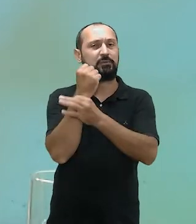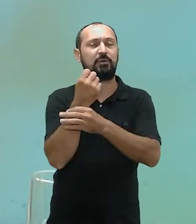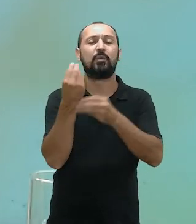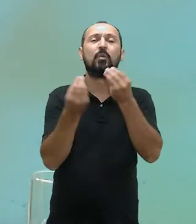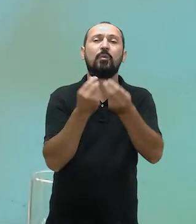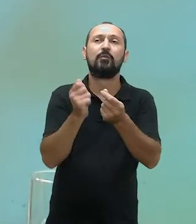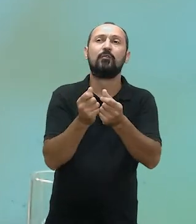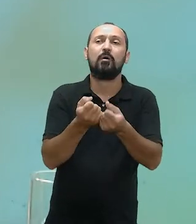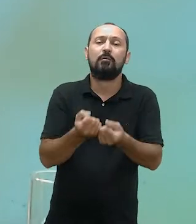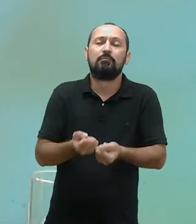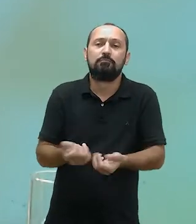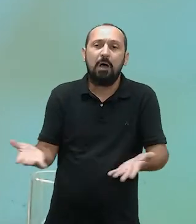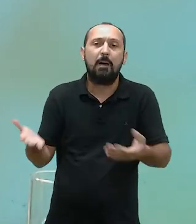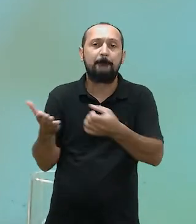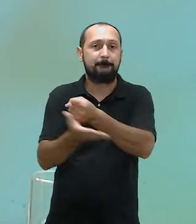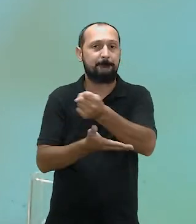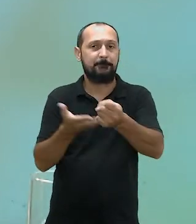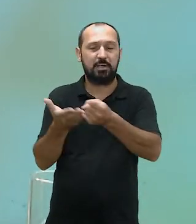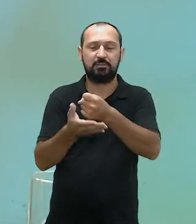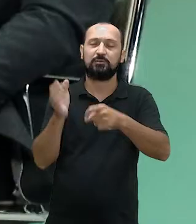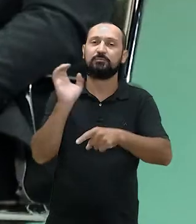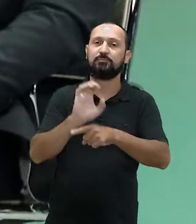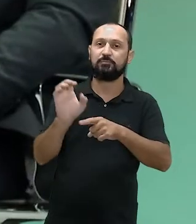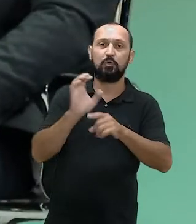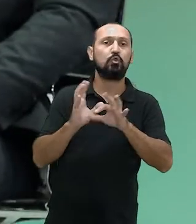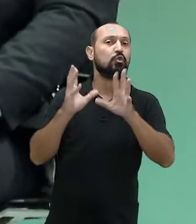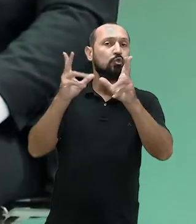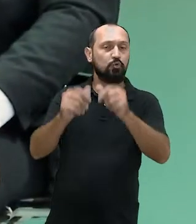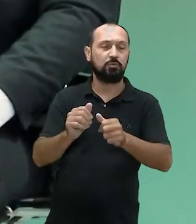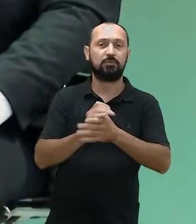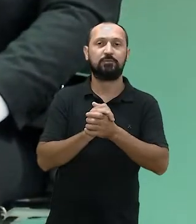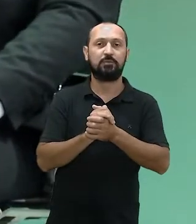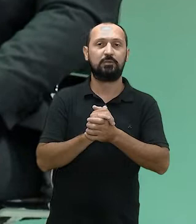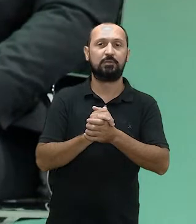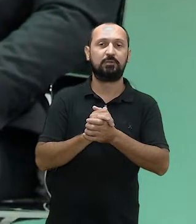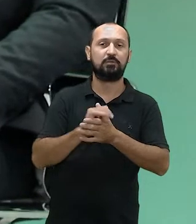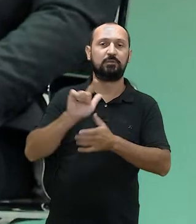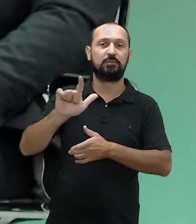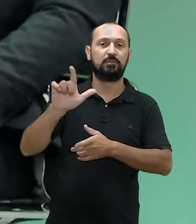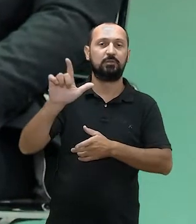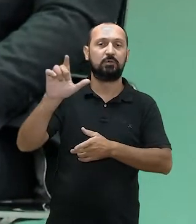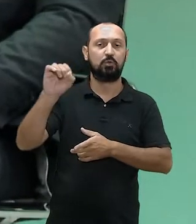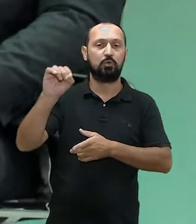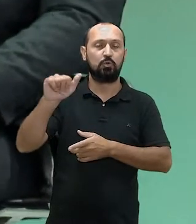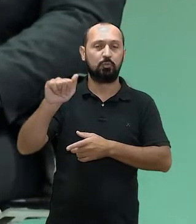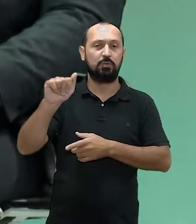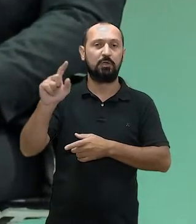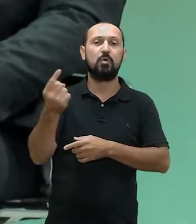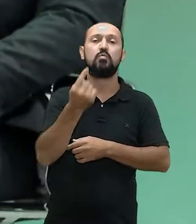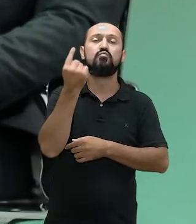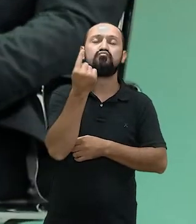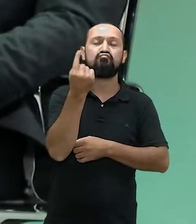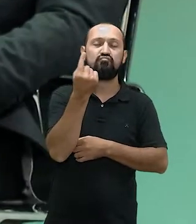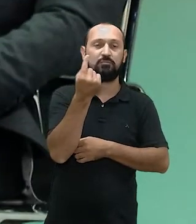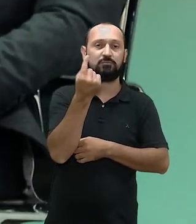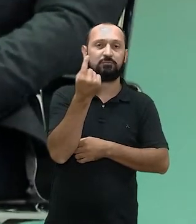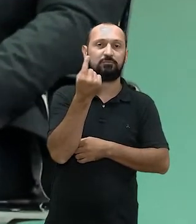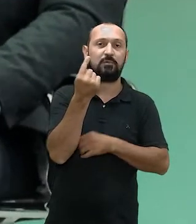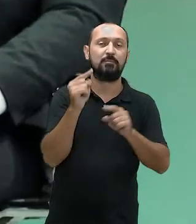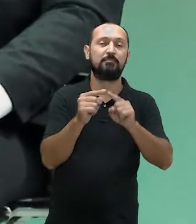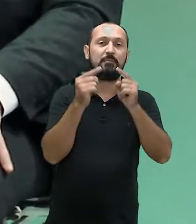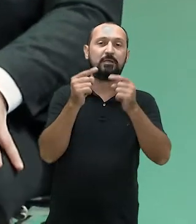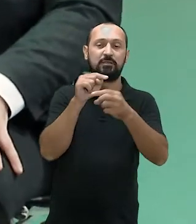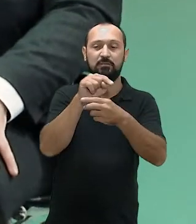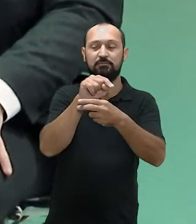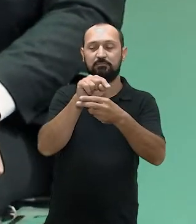segurança, exato, os gastos mais básicos do Estado, é isso? Com certeza. A LOA, ela é una, né? É um orçamento